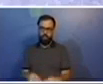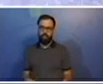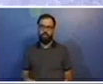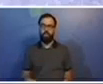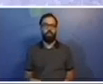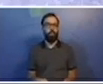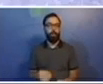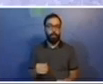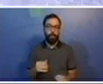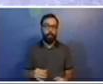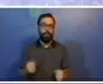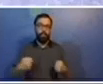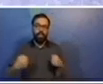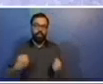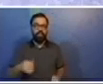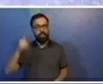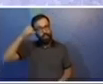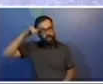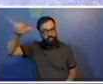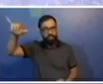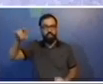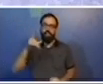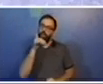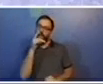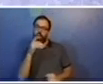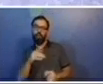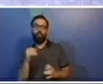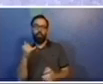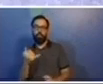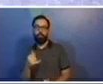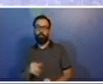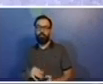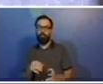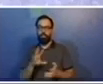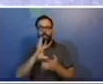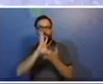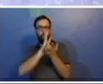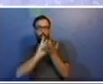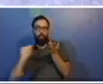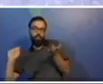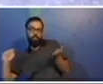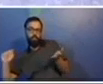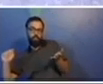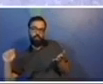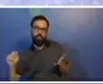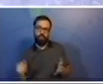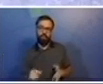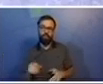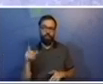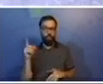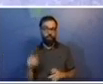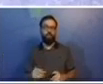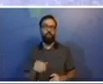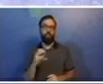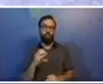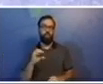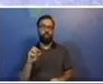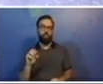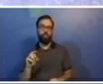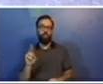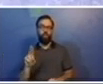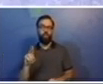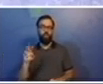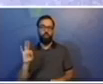a perda excessiva de água, por evaporação e transpiração. Essas estruturas são a cutícula e as ceras, que